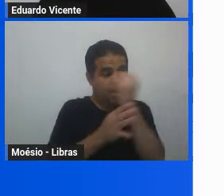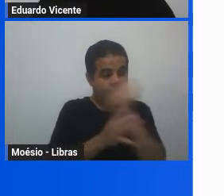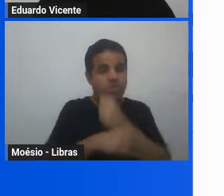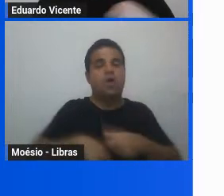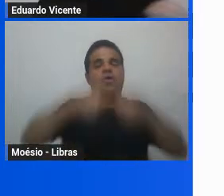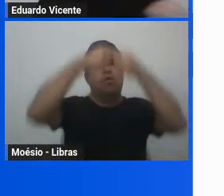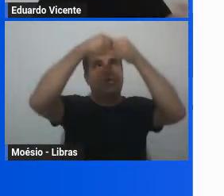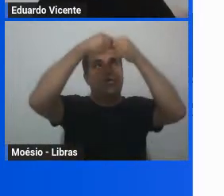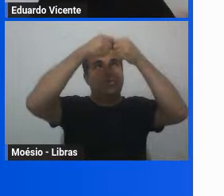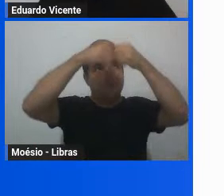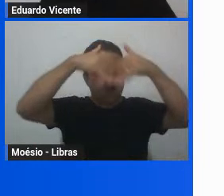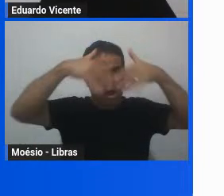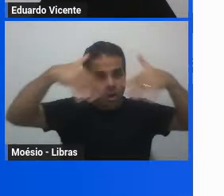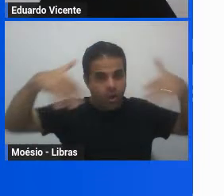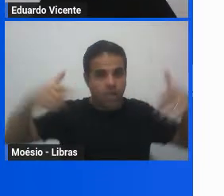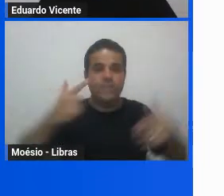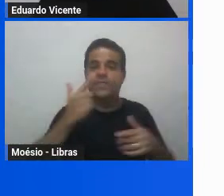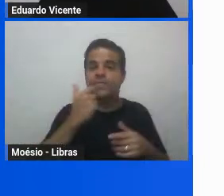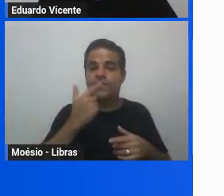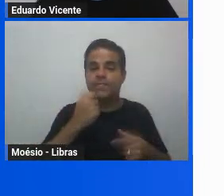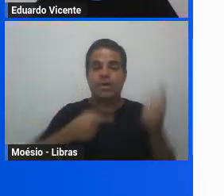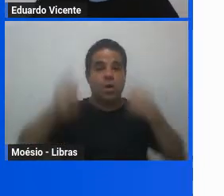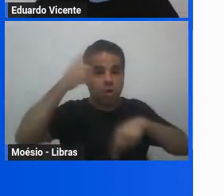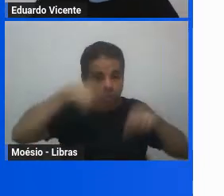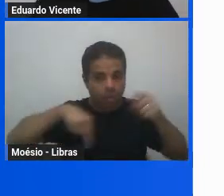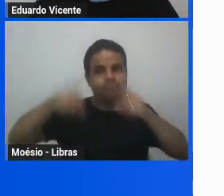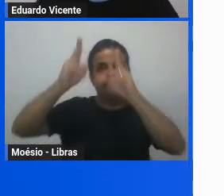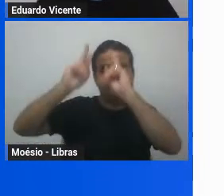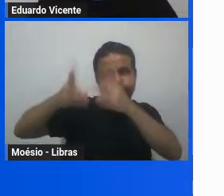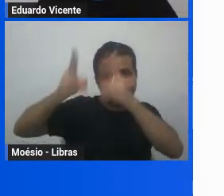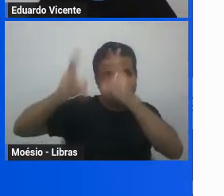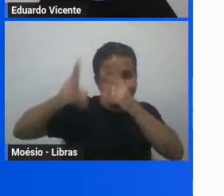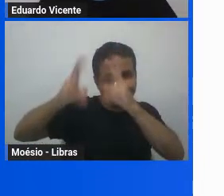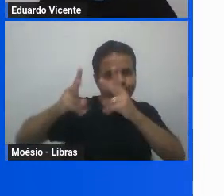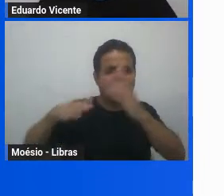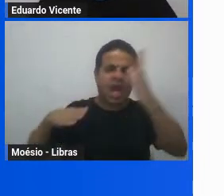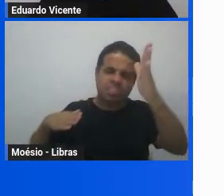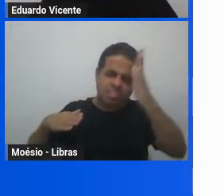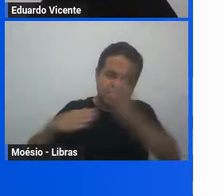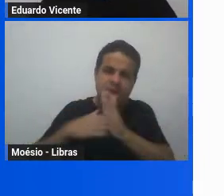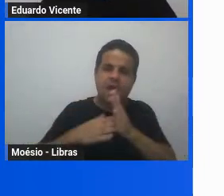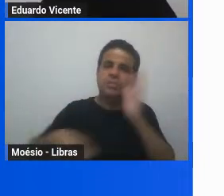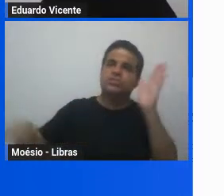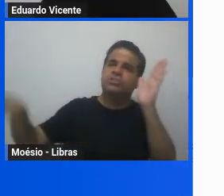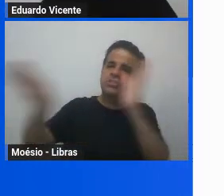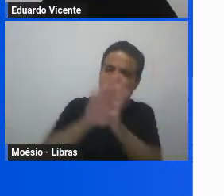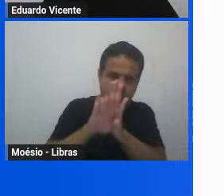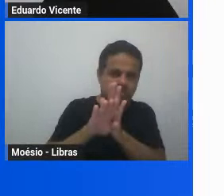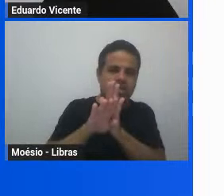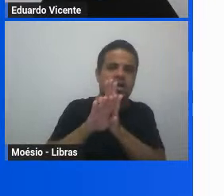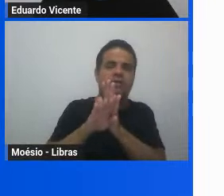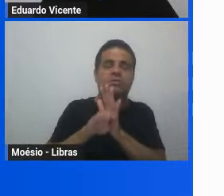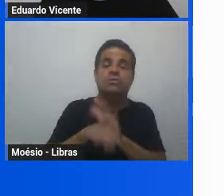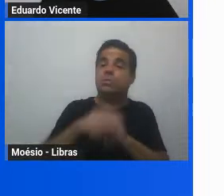de sangue vai ser adequado para manter a vítima até a chegada de uma